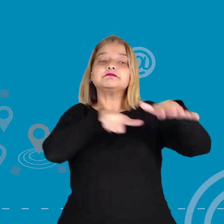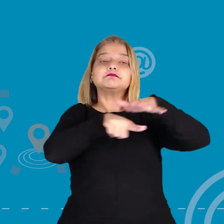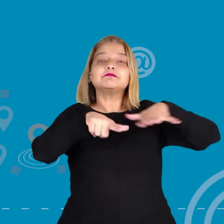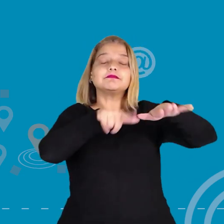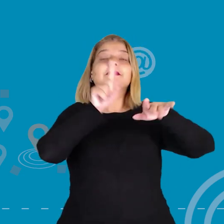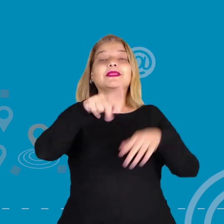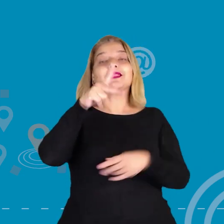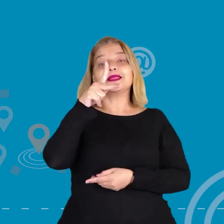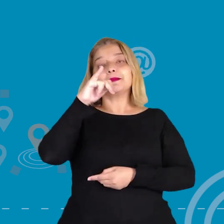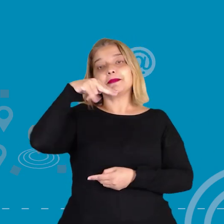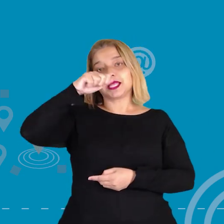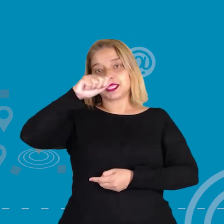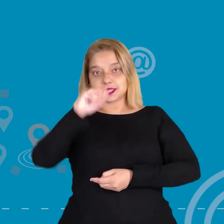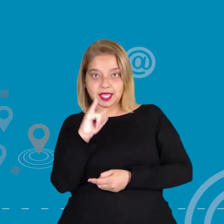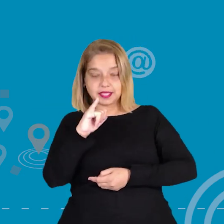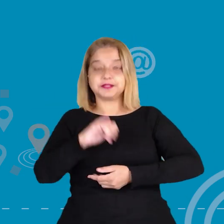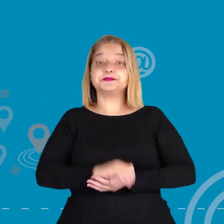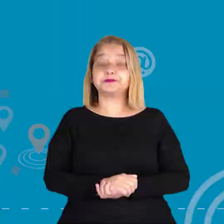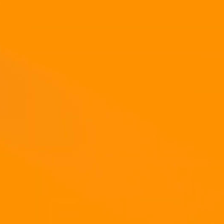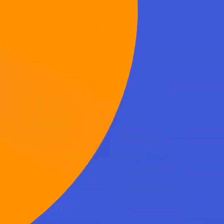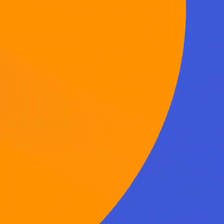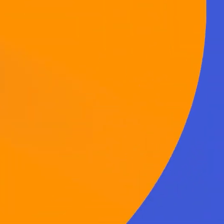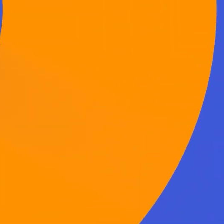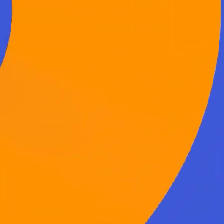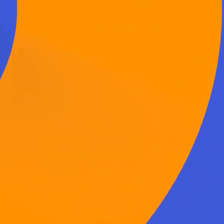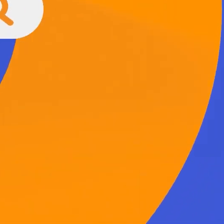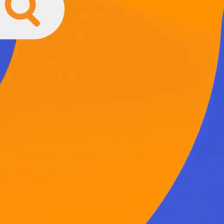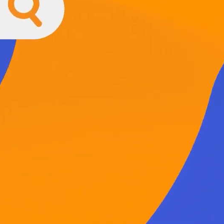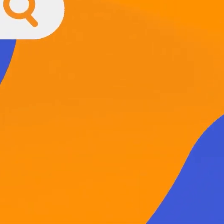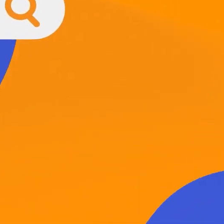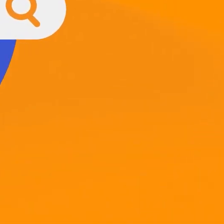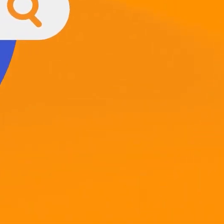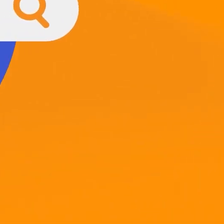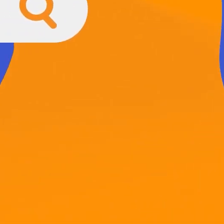de Alimentação Escolar, o PNAE.